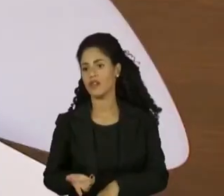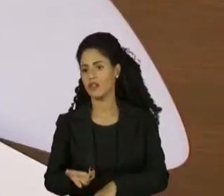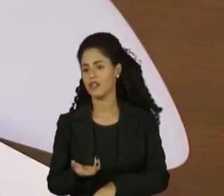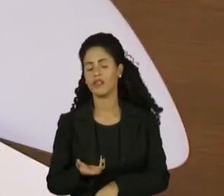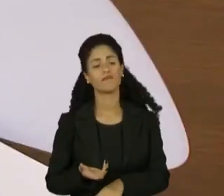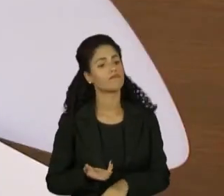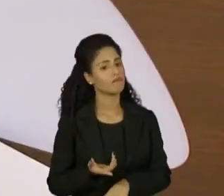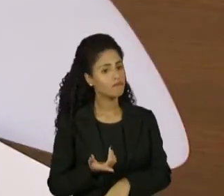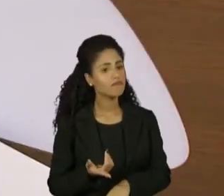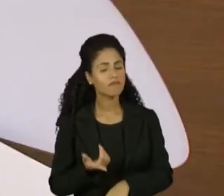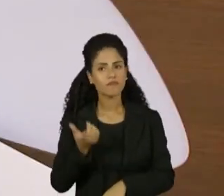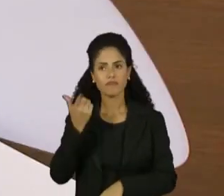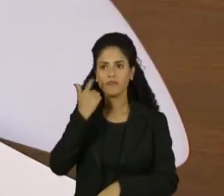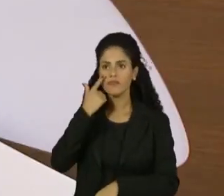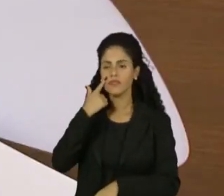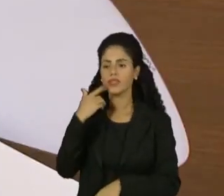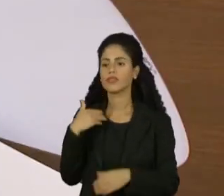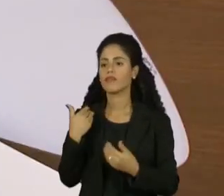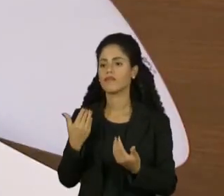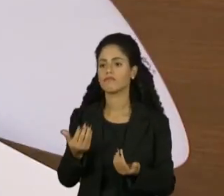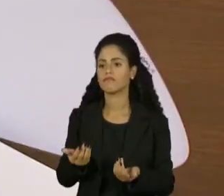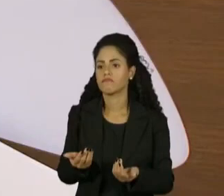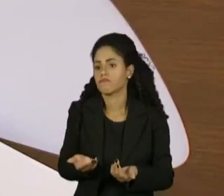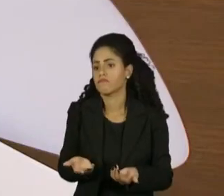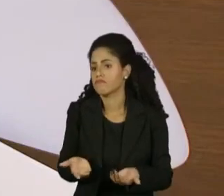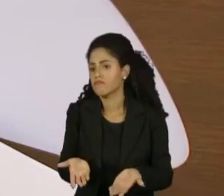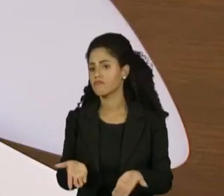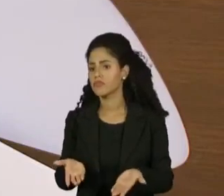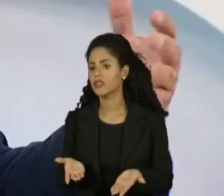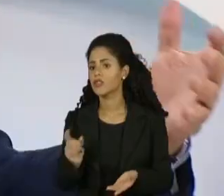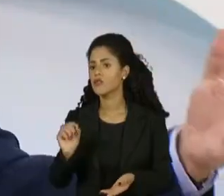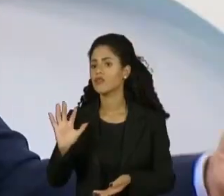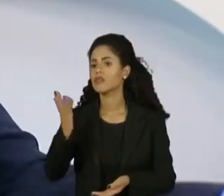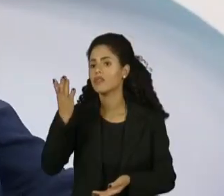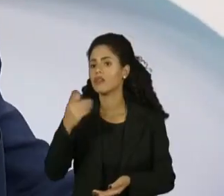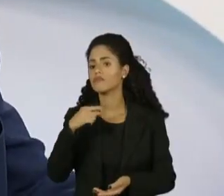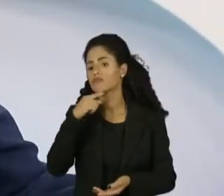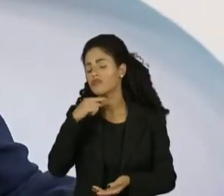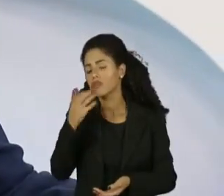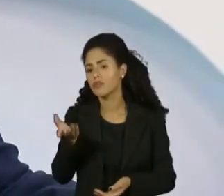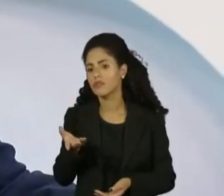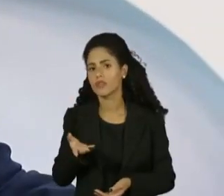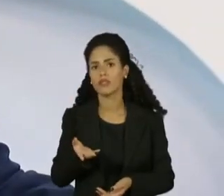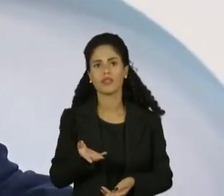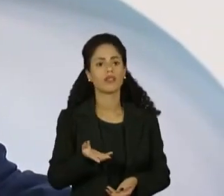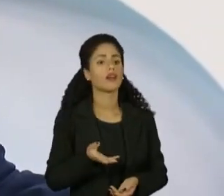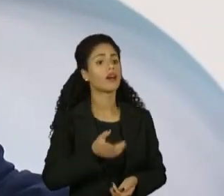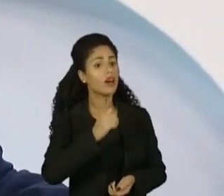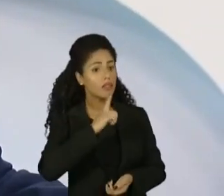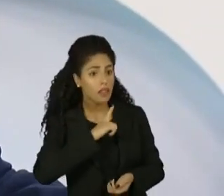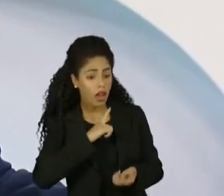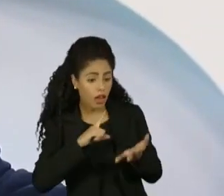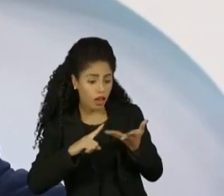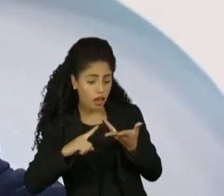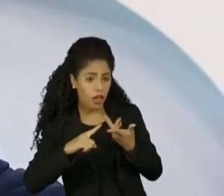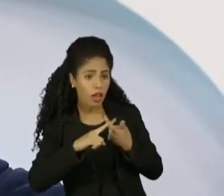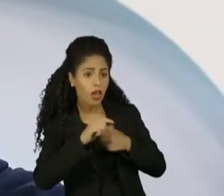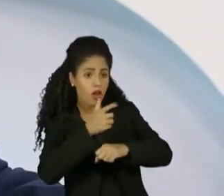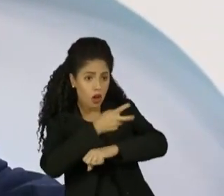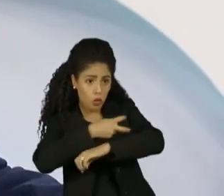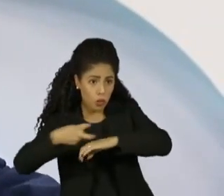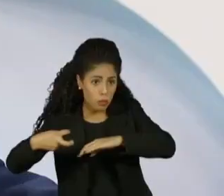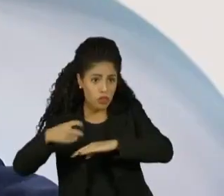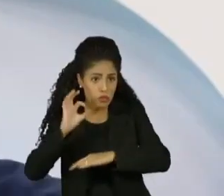pragmático nesse caso, então, é dizer, não adianta, não vale a pena ir por esse caminho. Não é isso. Você tem as circunstâncias, você tem os elementos para que o impeachment